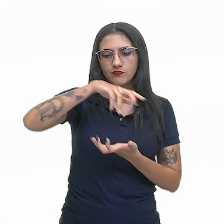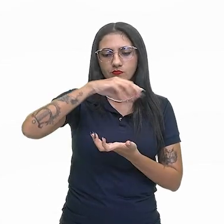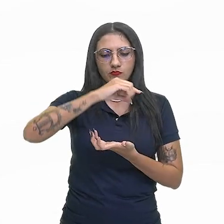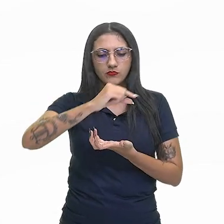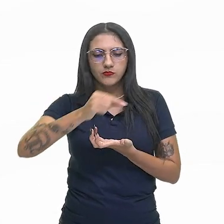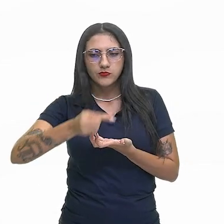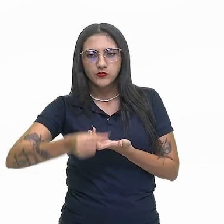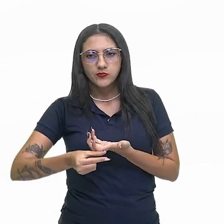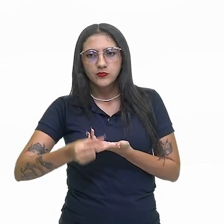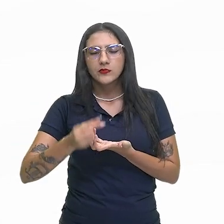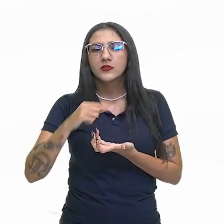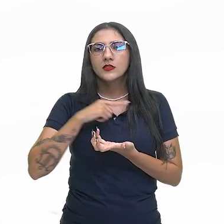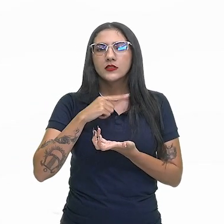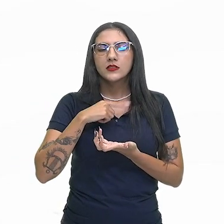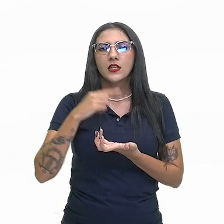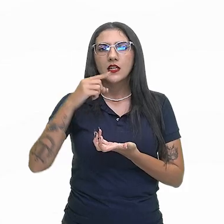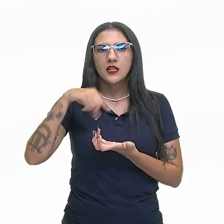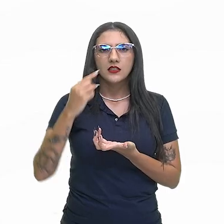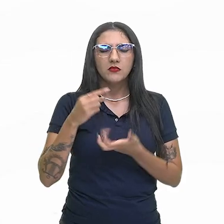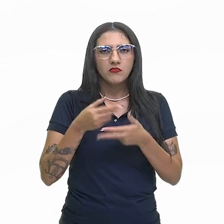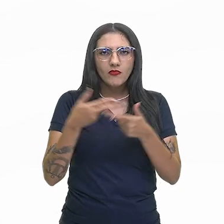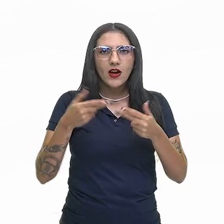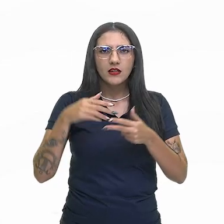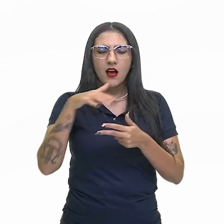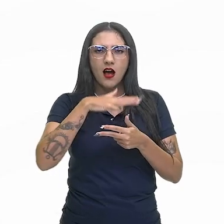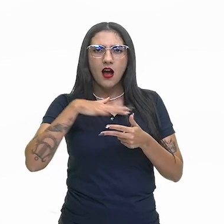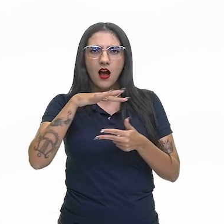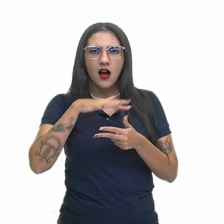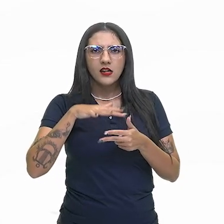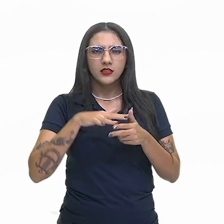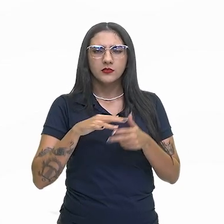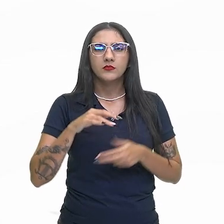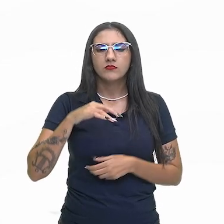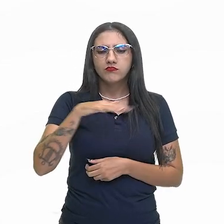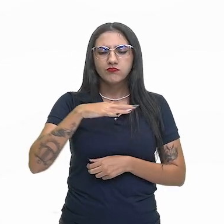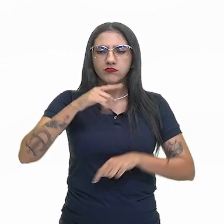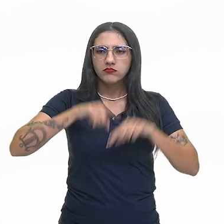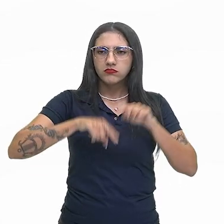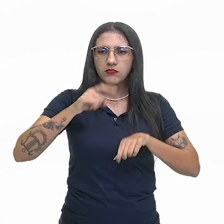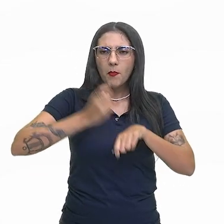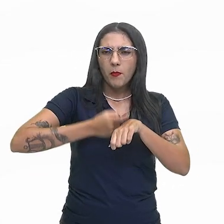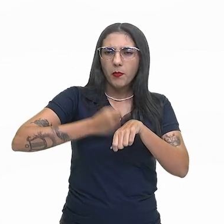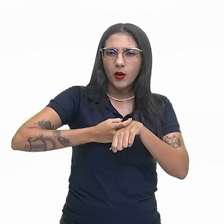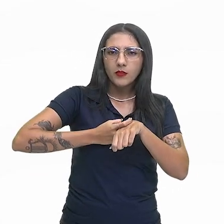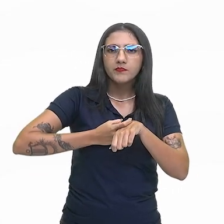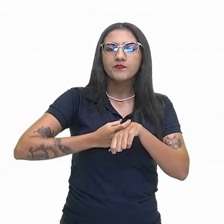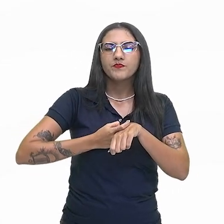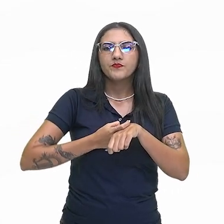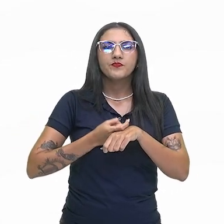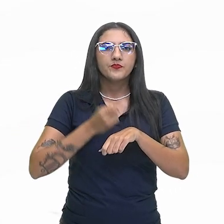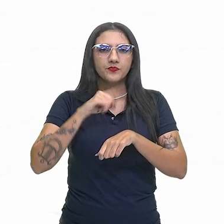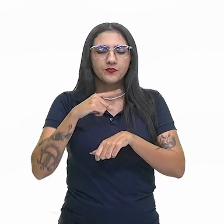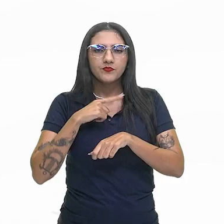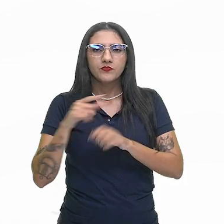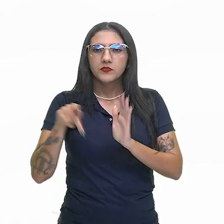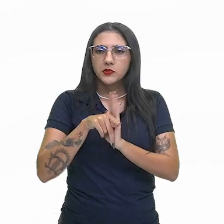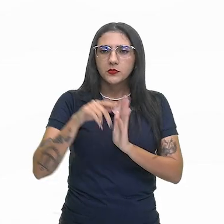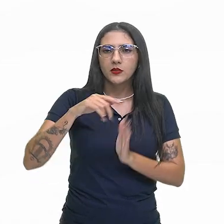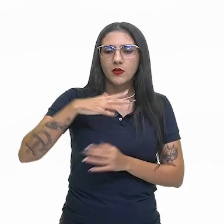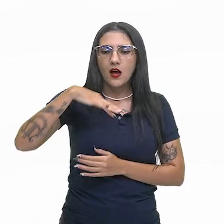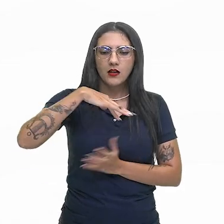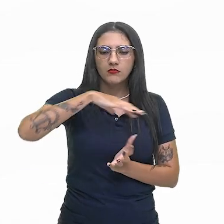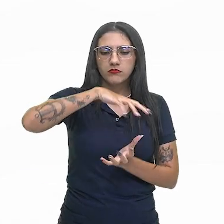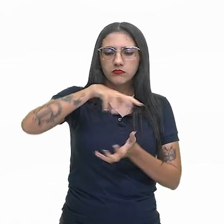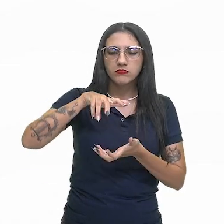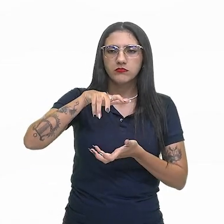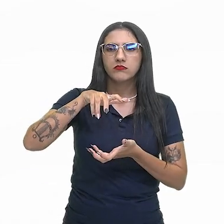tectônicas, que são esses grandes blocos rochosos ali, semirrígidos, que vão compor a crosta terrestre